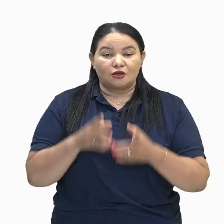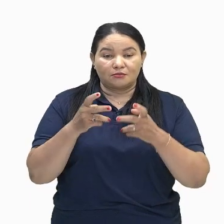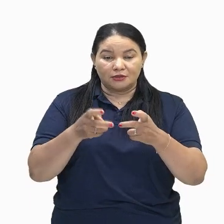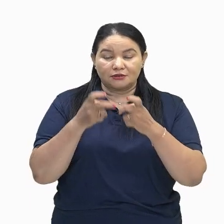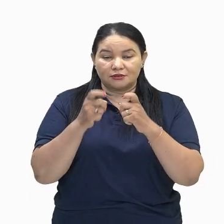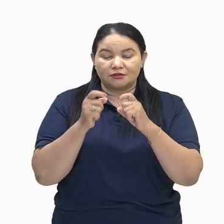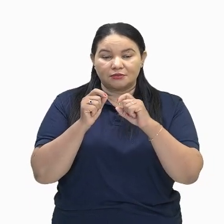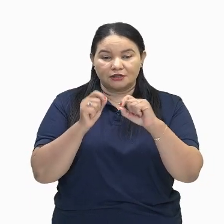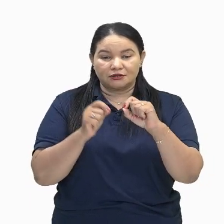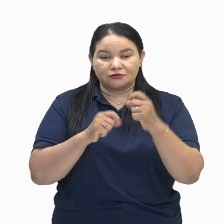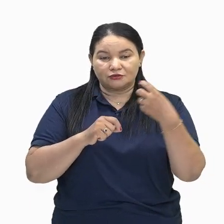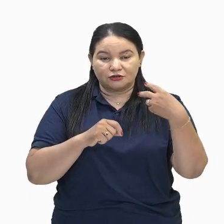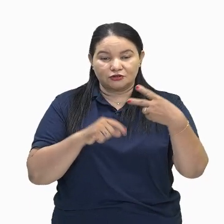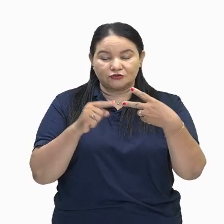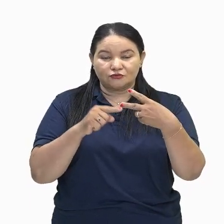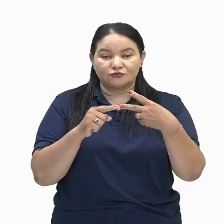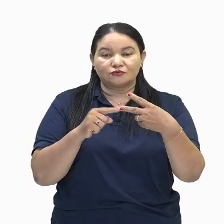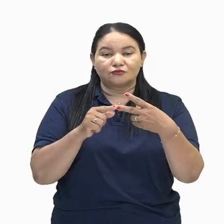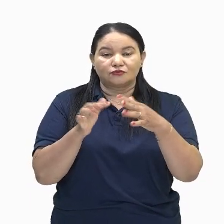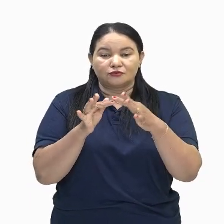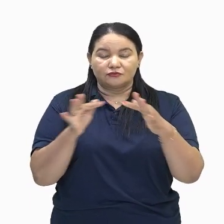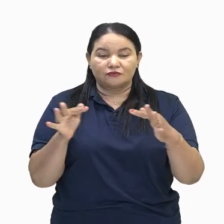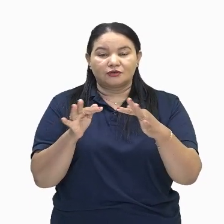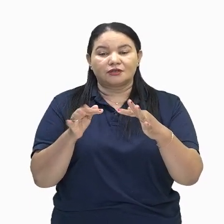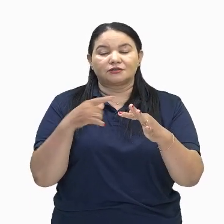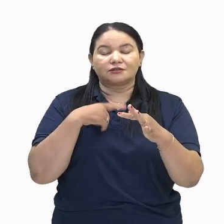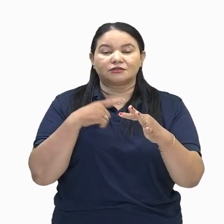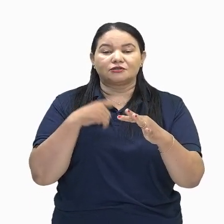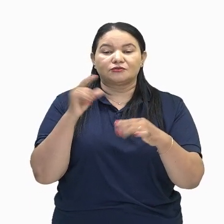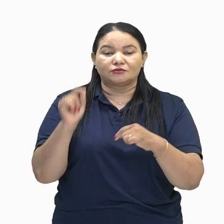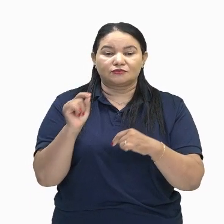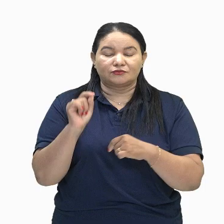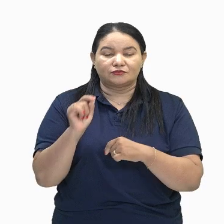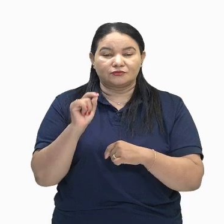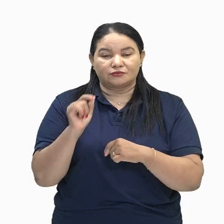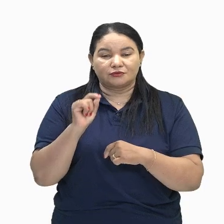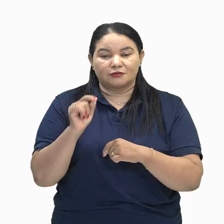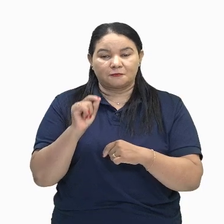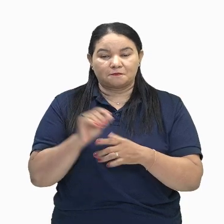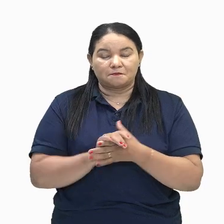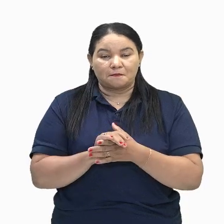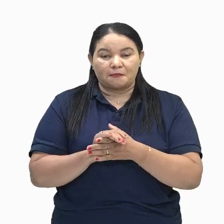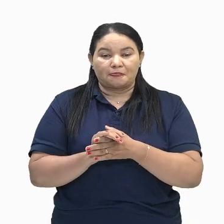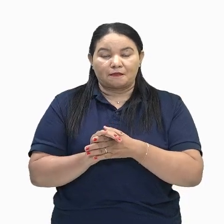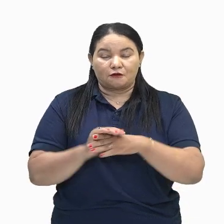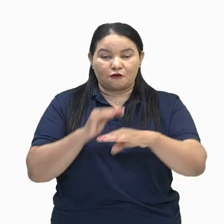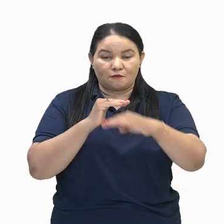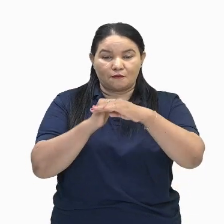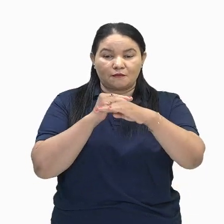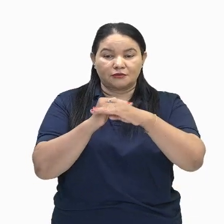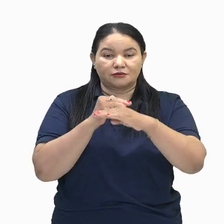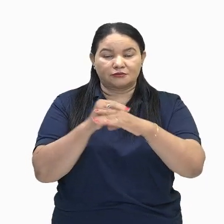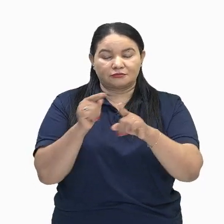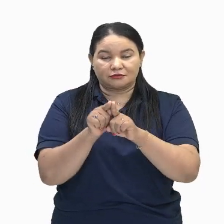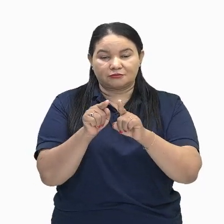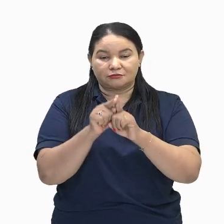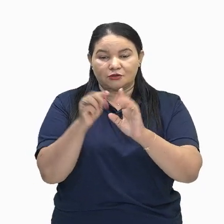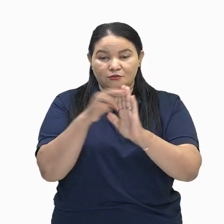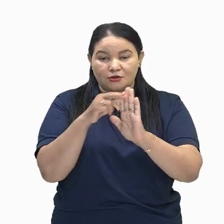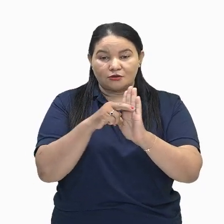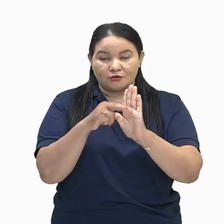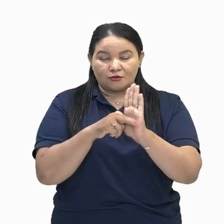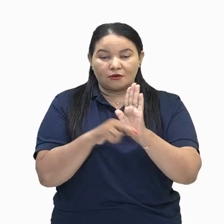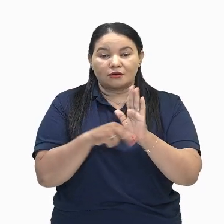segundo texto, nós vamos observar que há uma padronização, uma normatização,